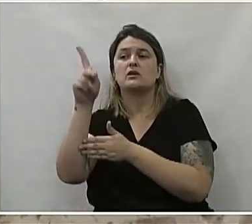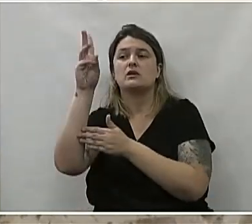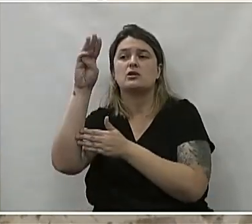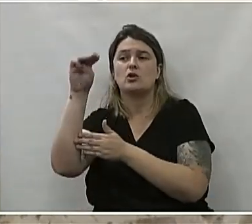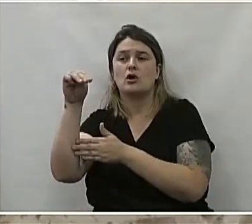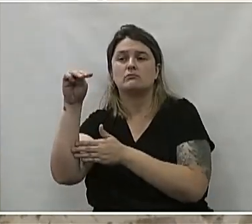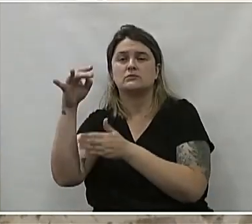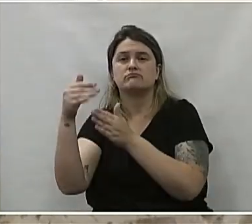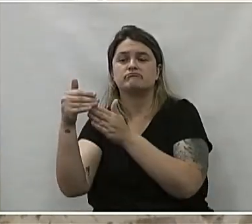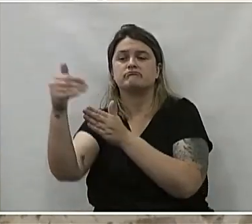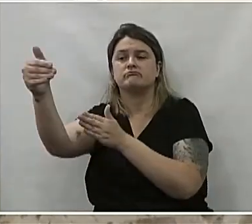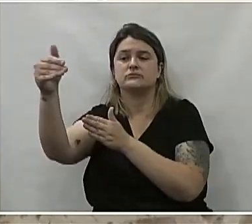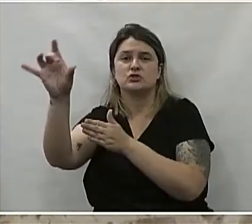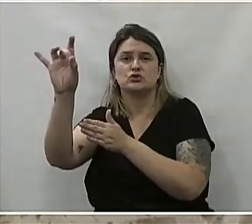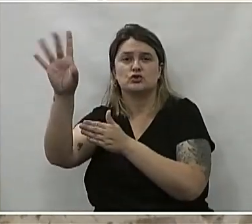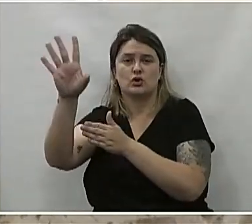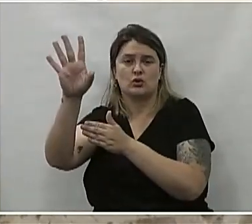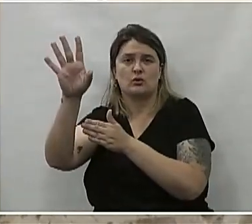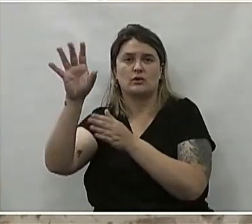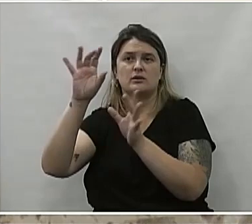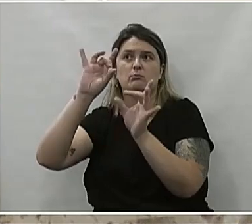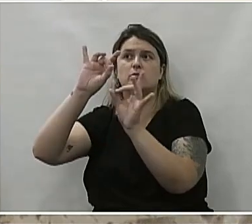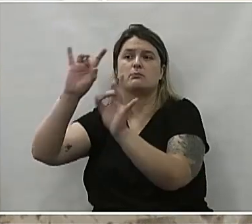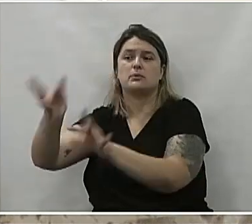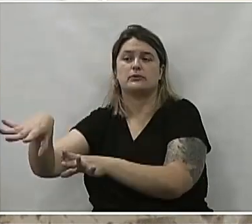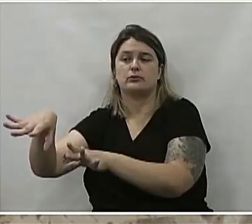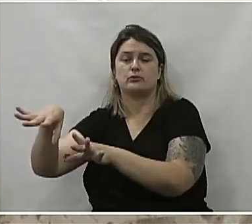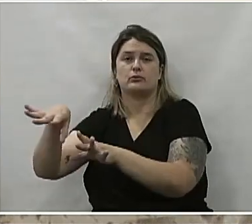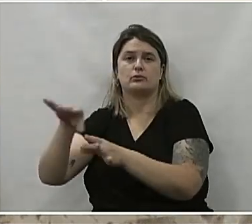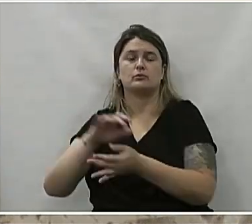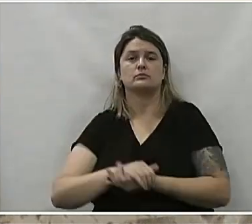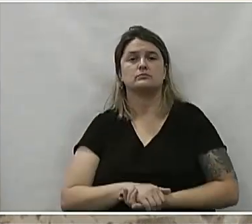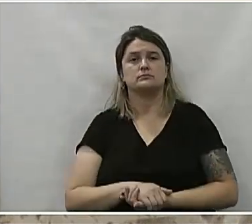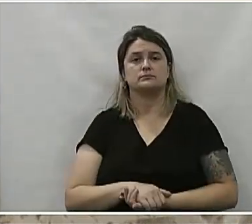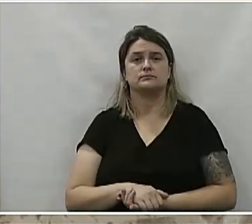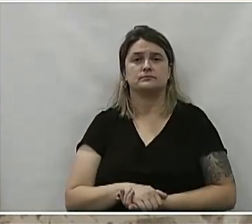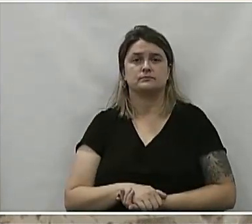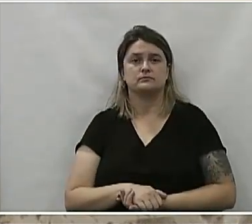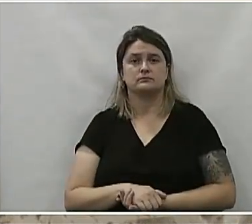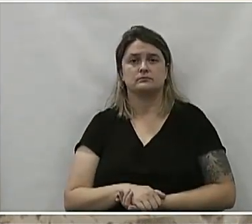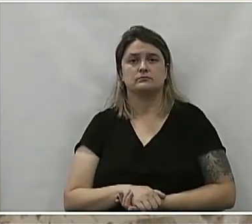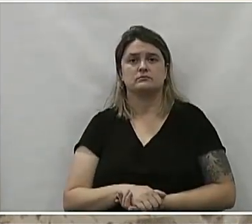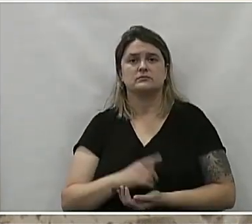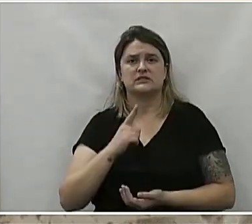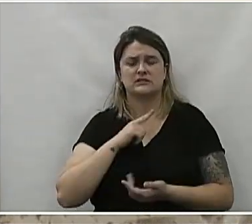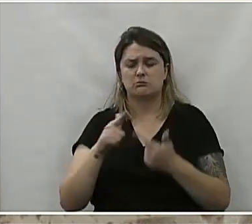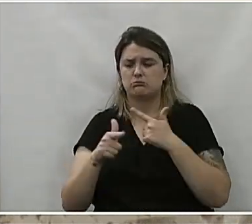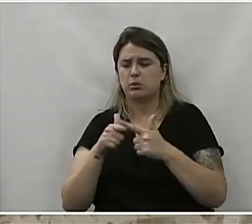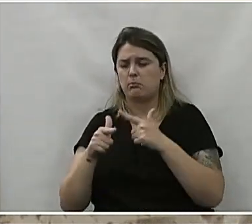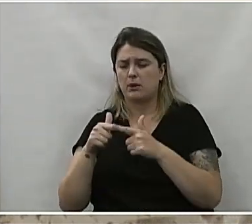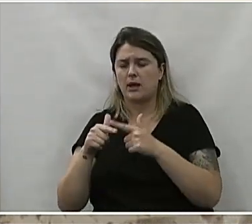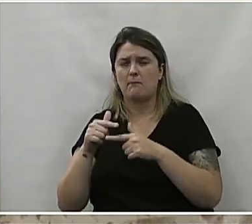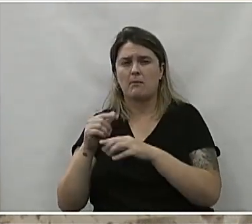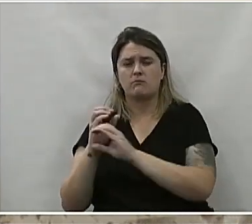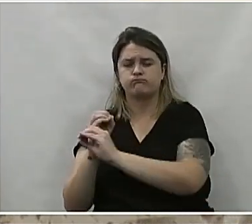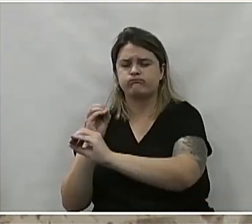e meio Para frente E daí faz o serviço Tira as máquinas E abandona o resto Valetas entupidas